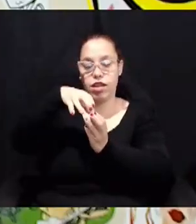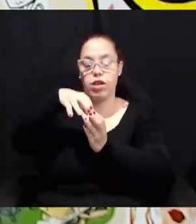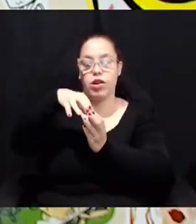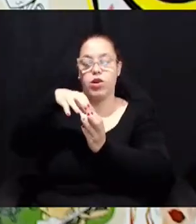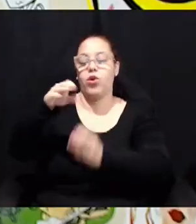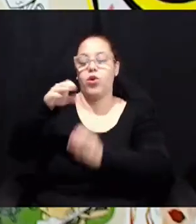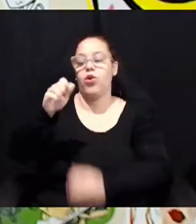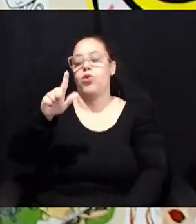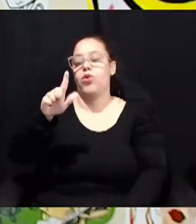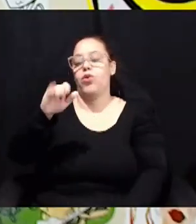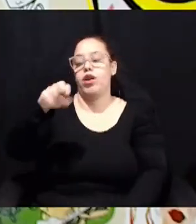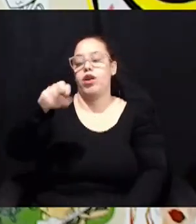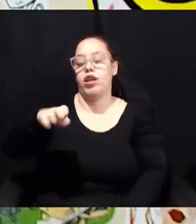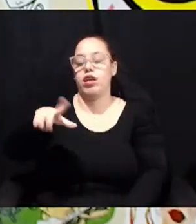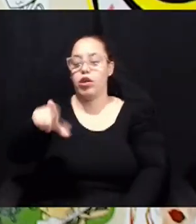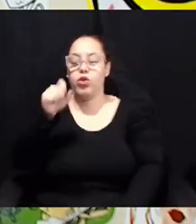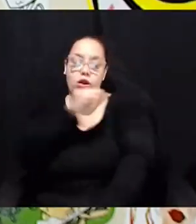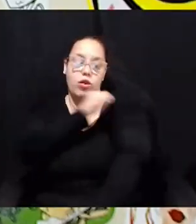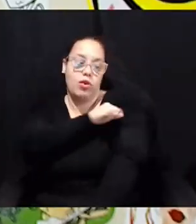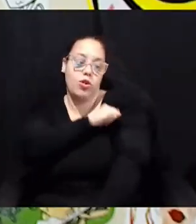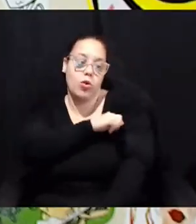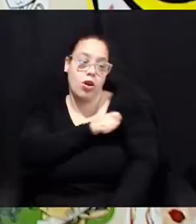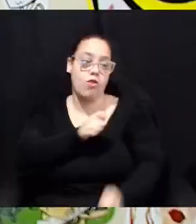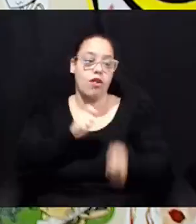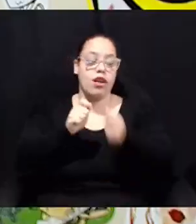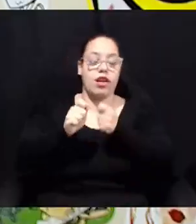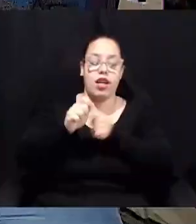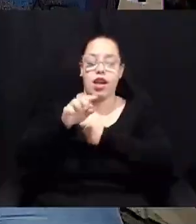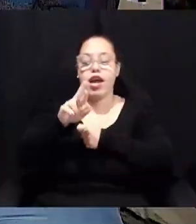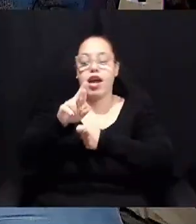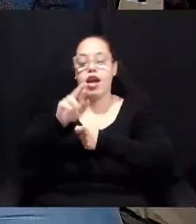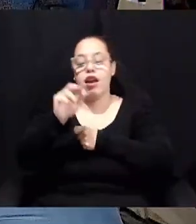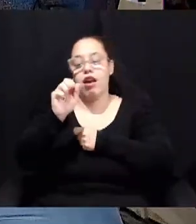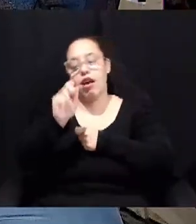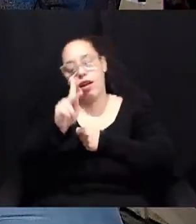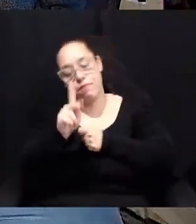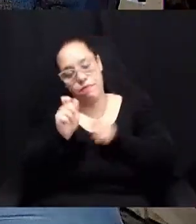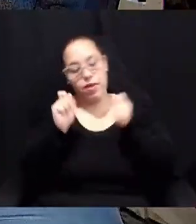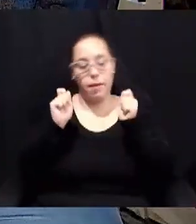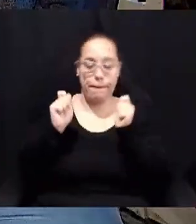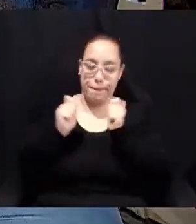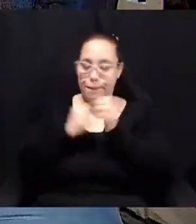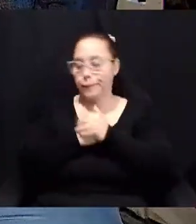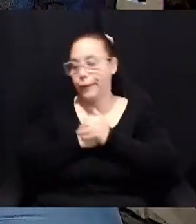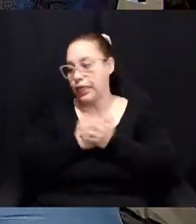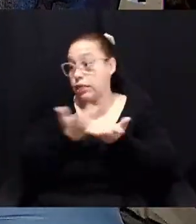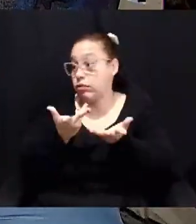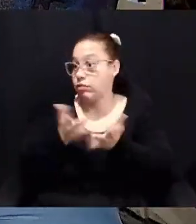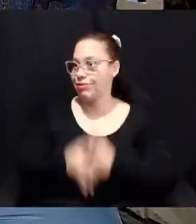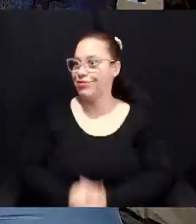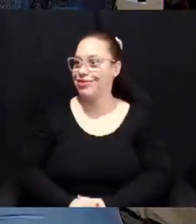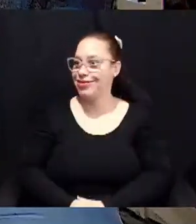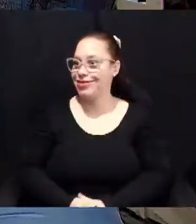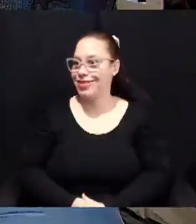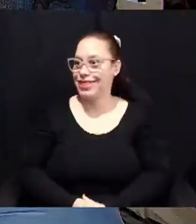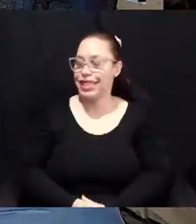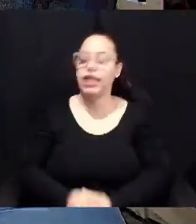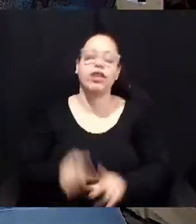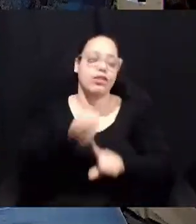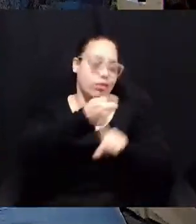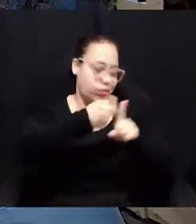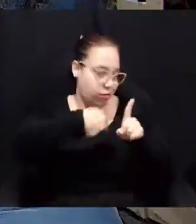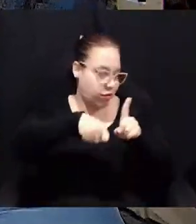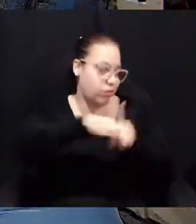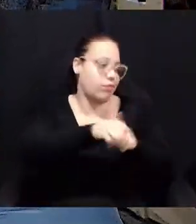gente discute no meio do caminho toda a questão social, inclusive agora que a